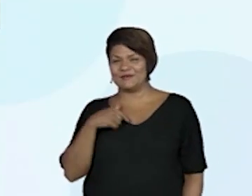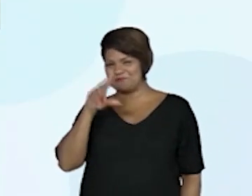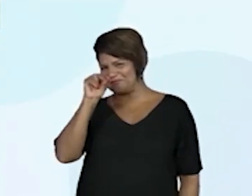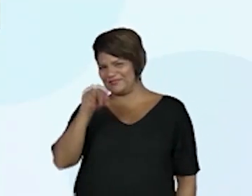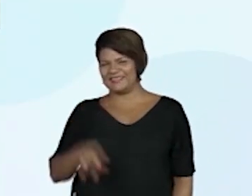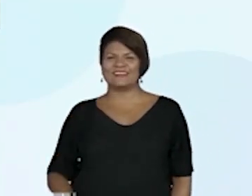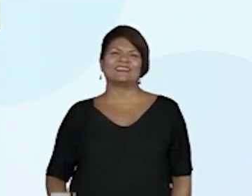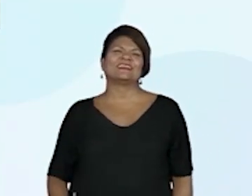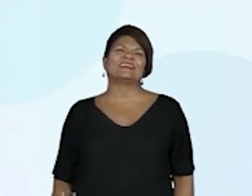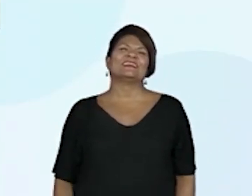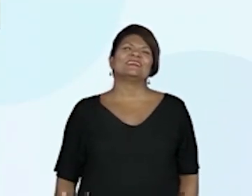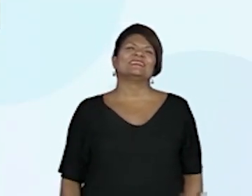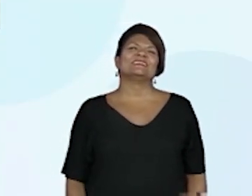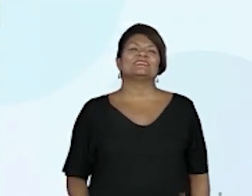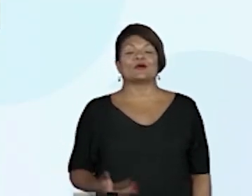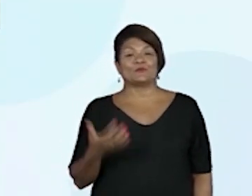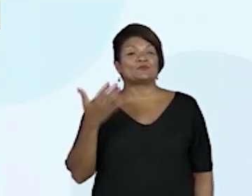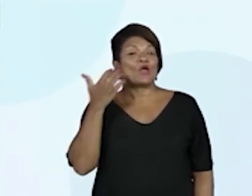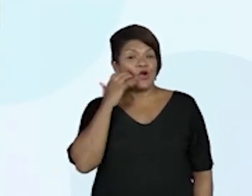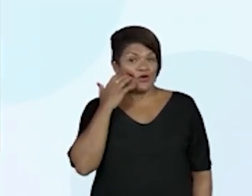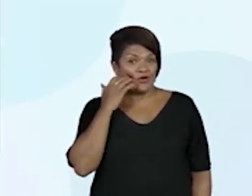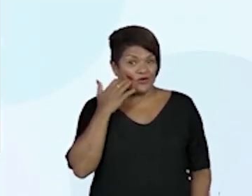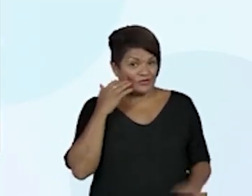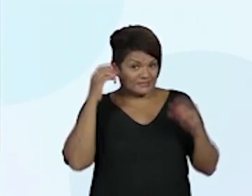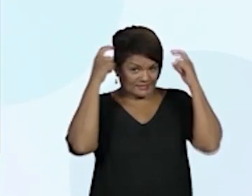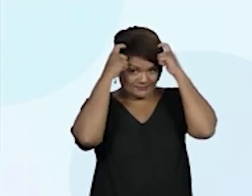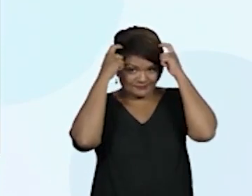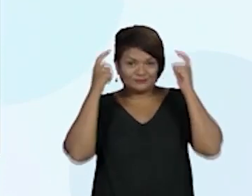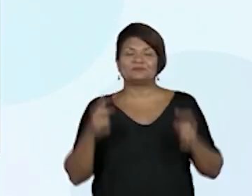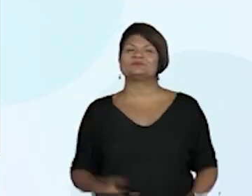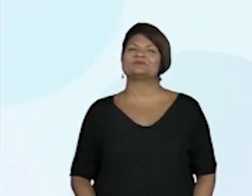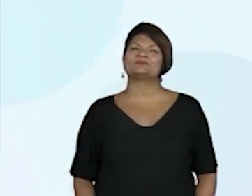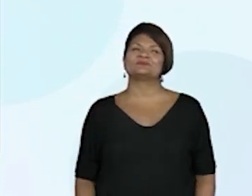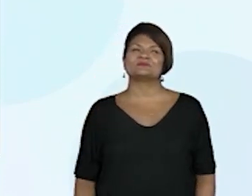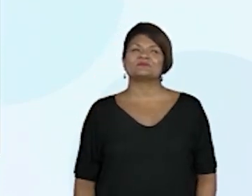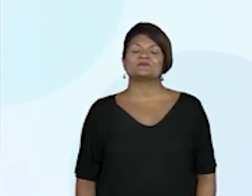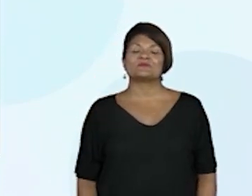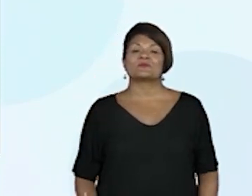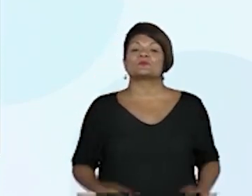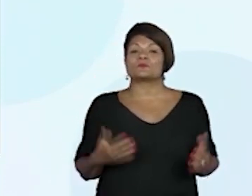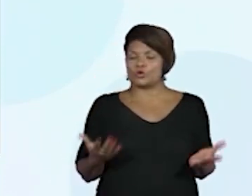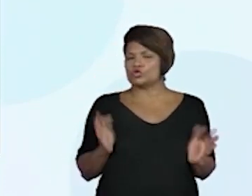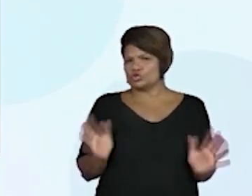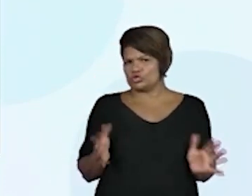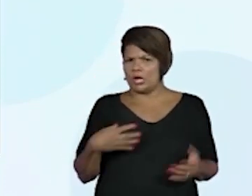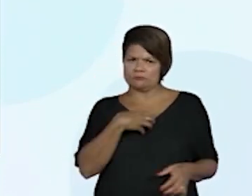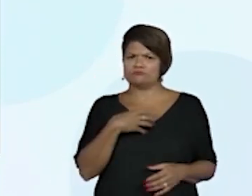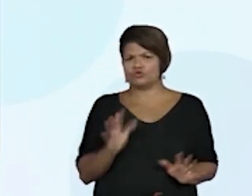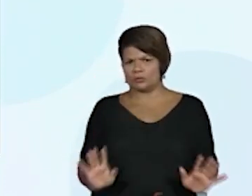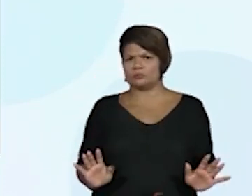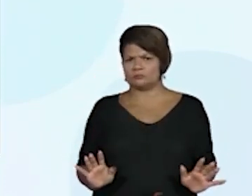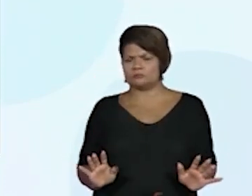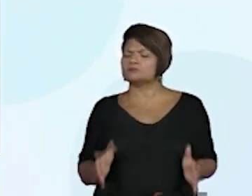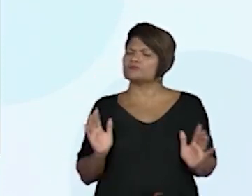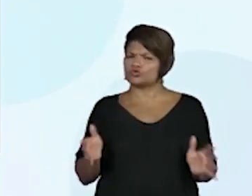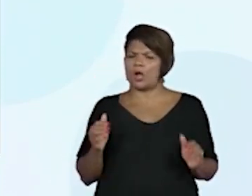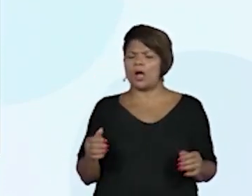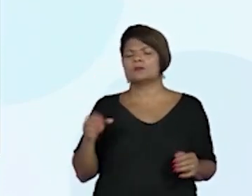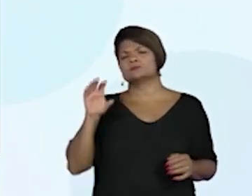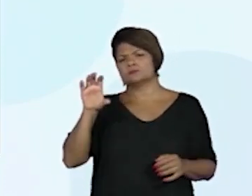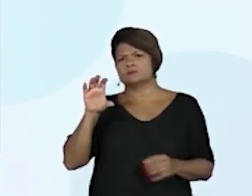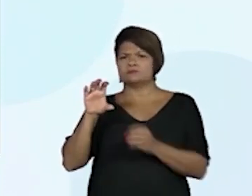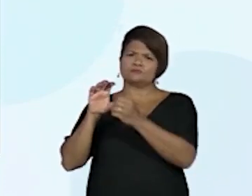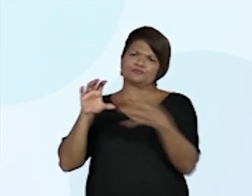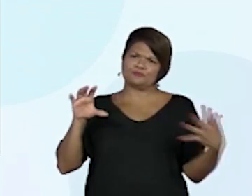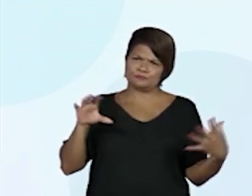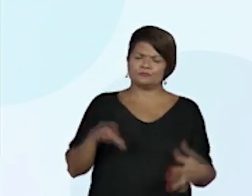ursos rosa, tá aqui, ó. Então, a gente já viu uma forma. Tá. E nessa forma foi aí, né,